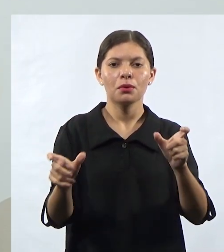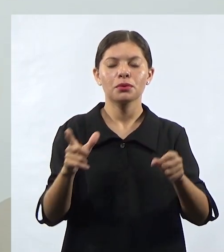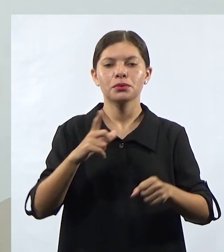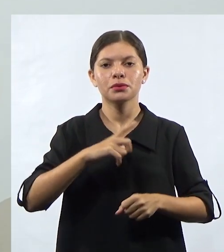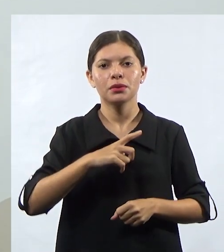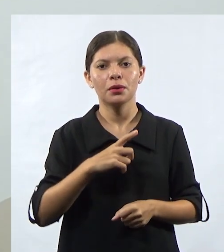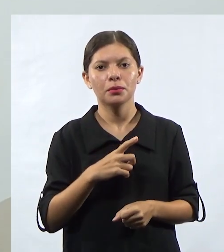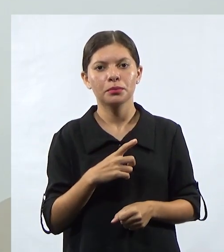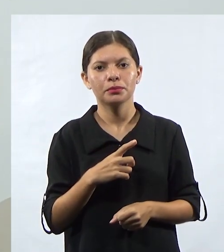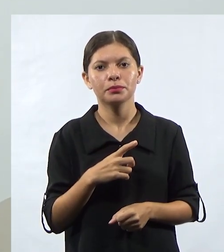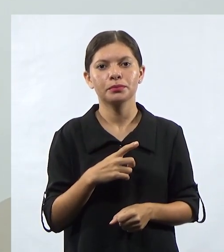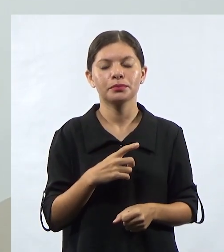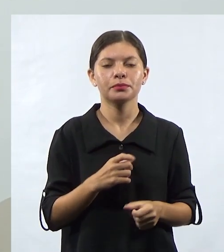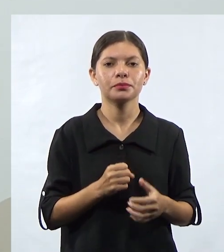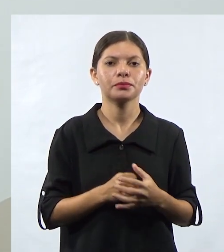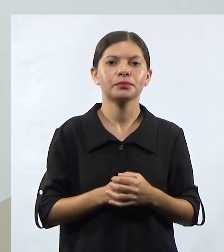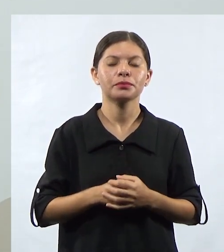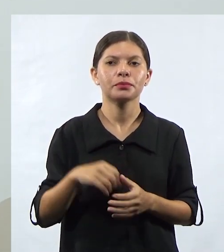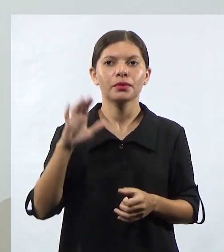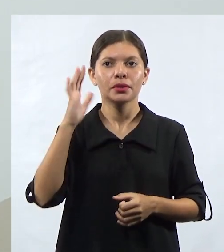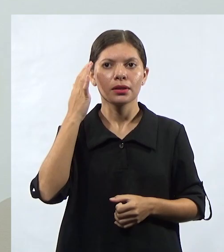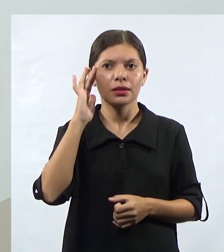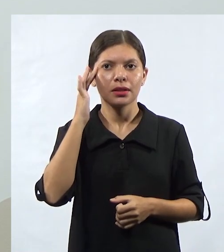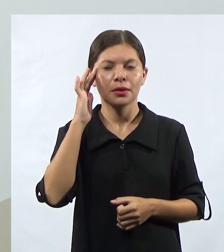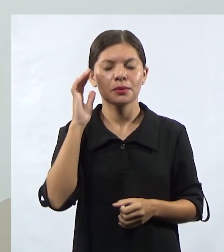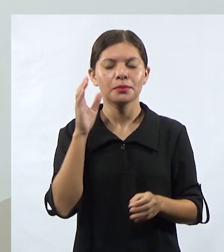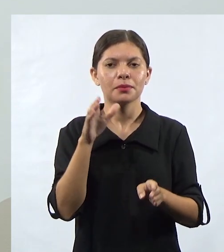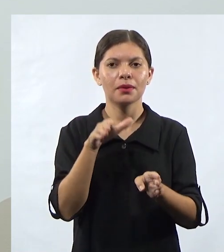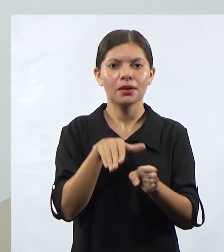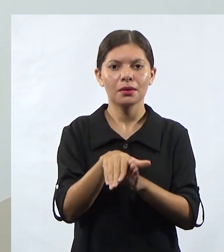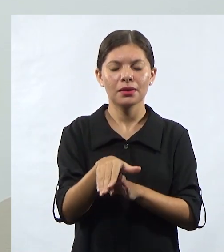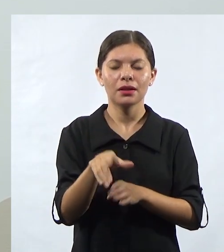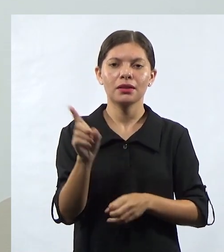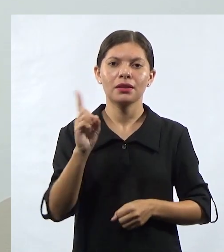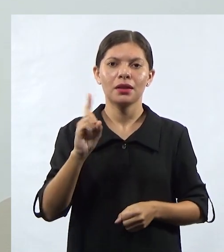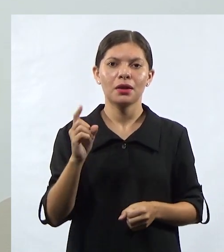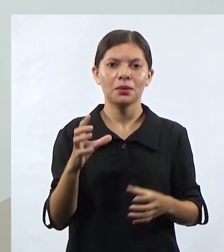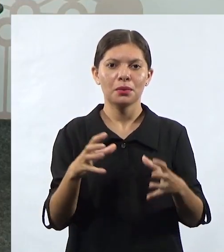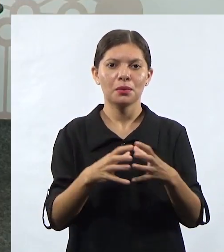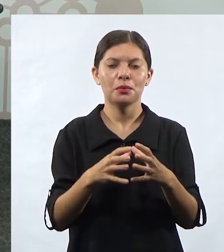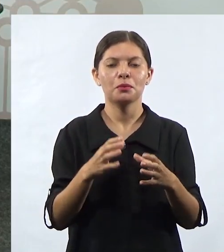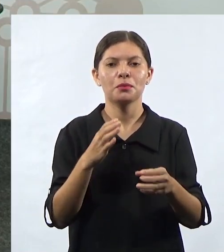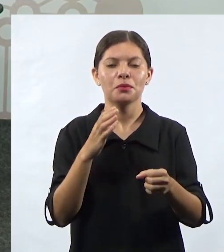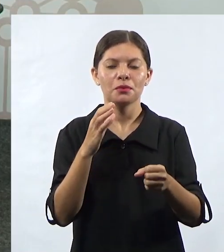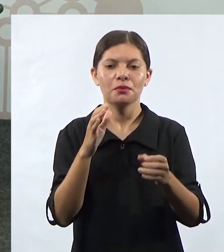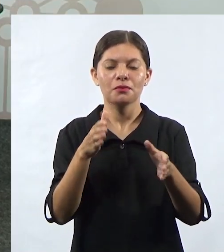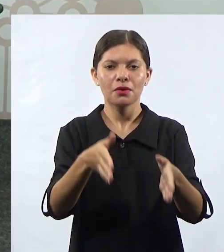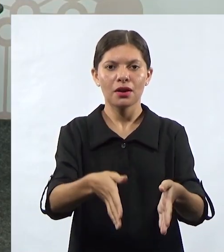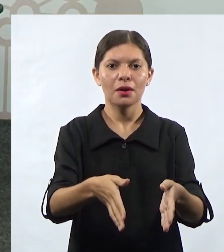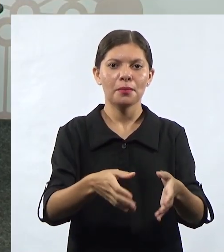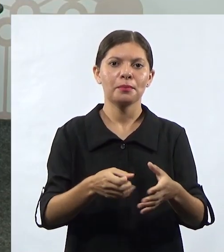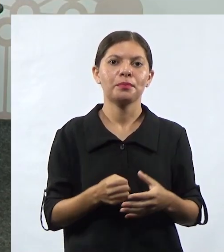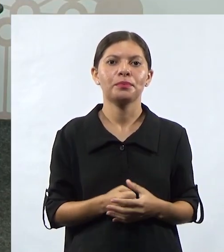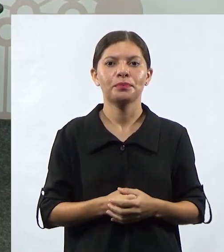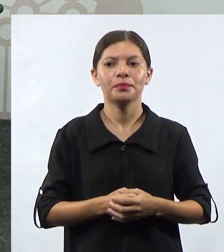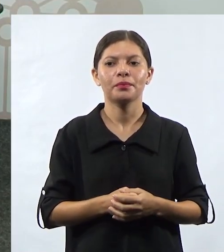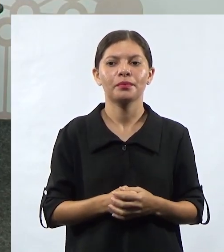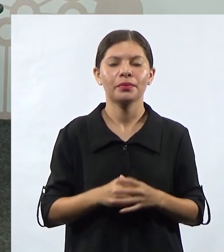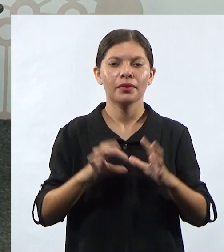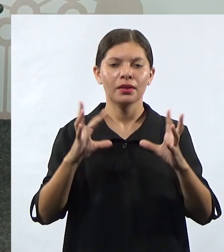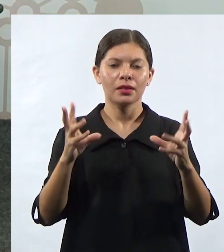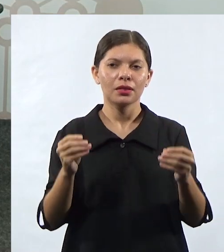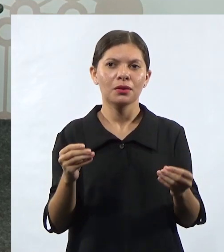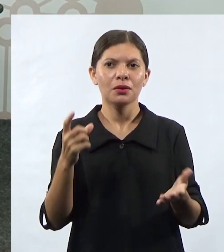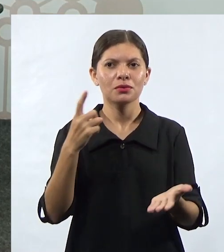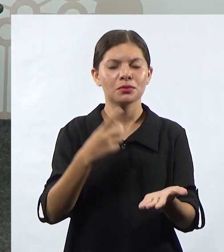acordado isso. Entendeu? Não é muito recomendado no grupo focal, mas de repente pode ser acordado. Se todos concordarem, não